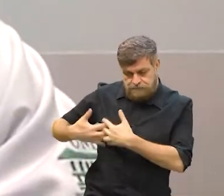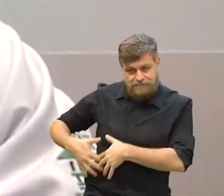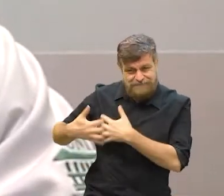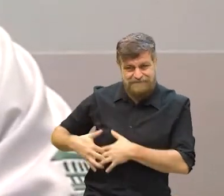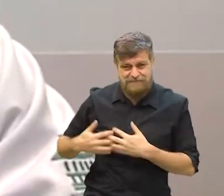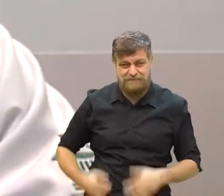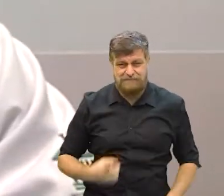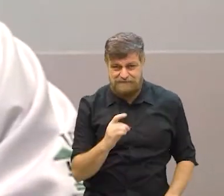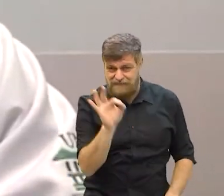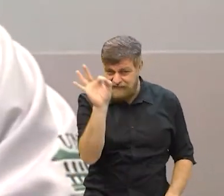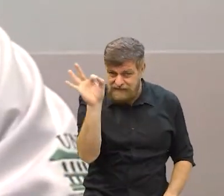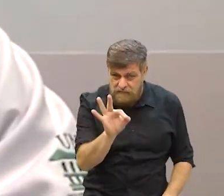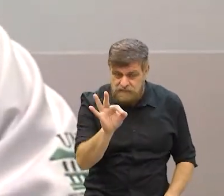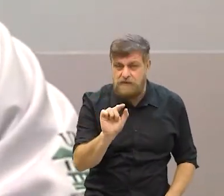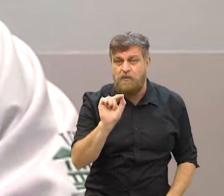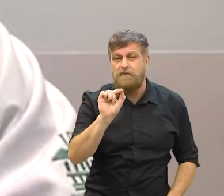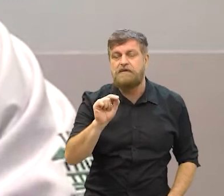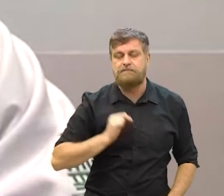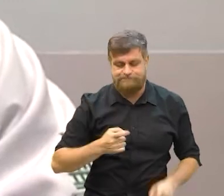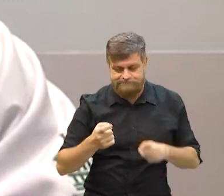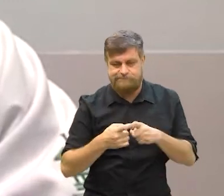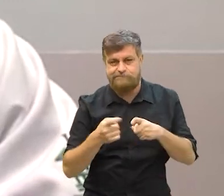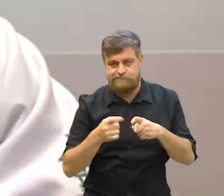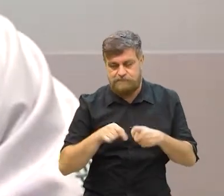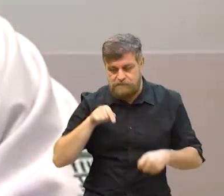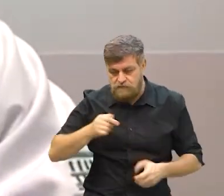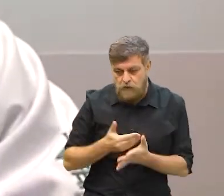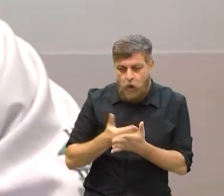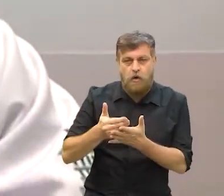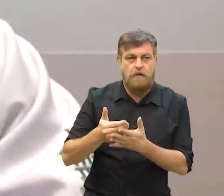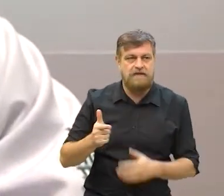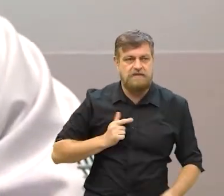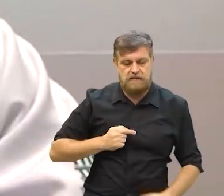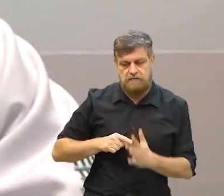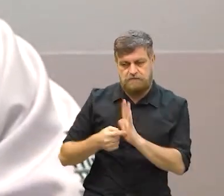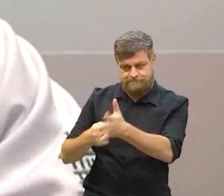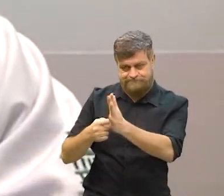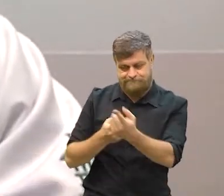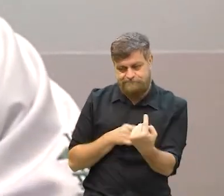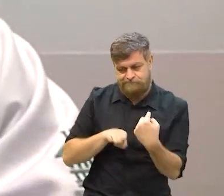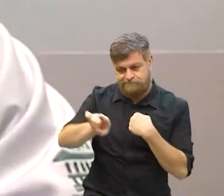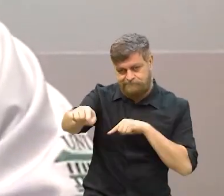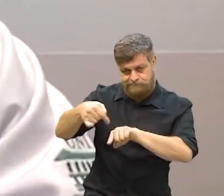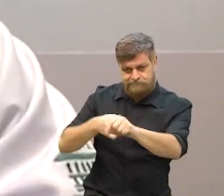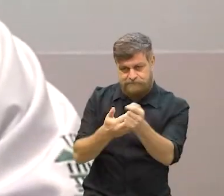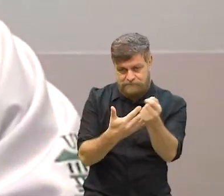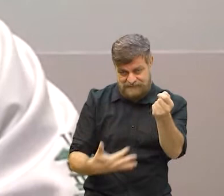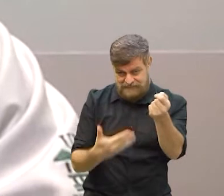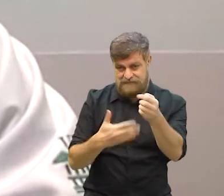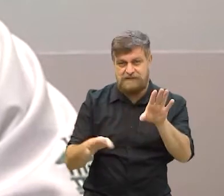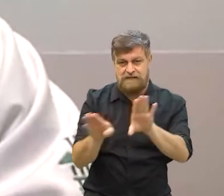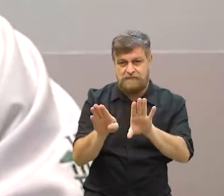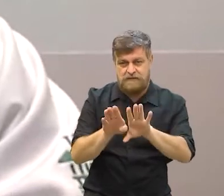está filtrando abaixo de 10%, aí sim o médico já avalia o início da terapia renal substitutiva, que é a hemodiálise,